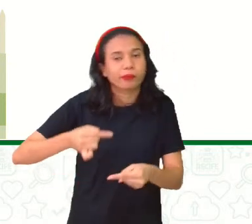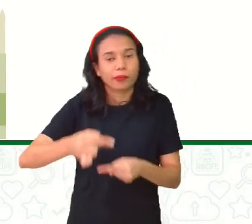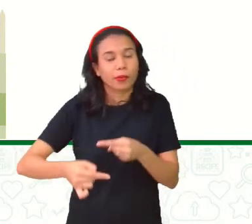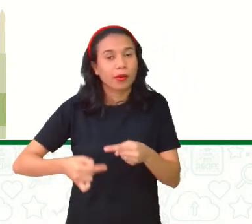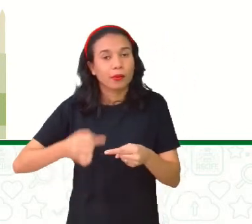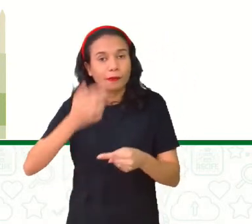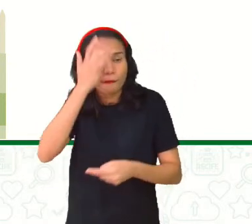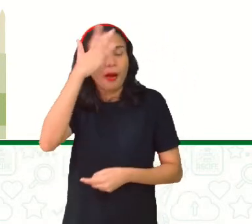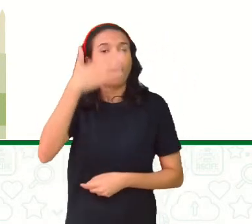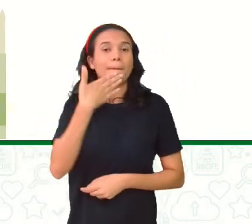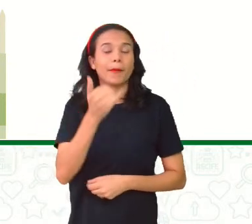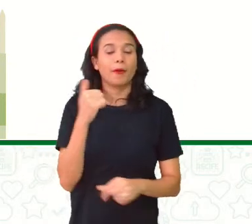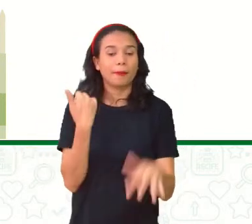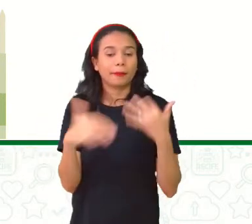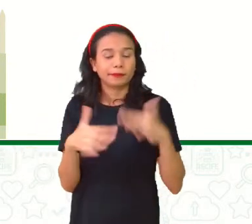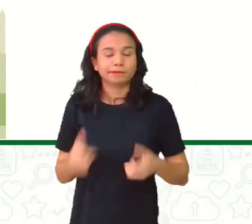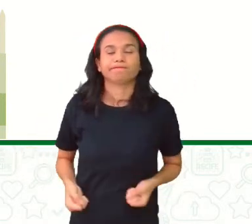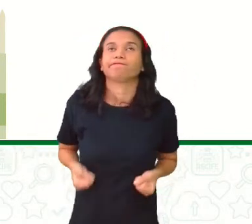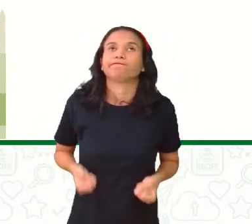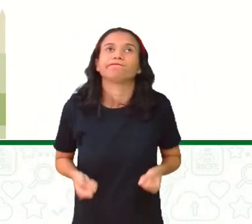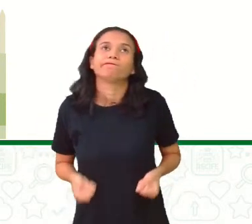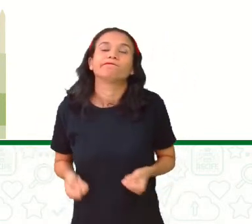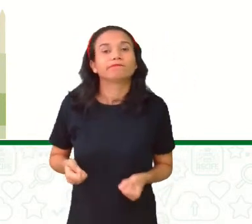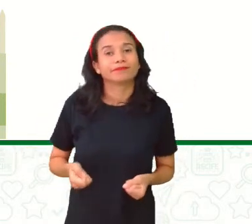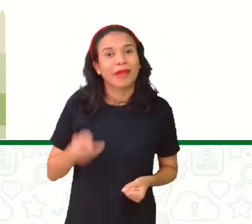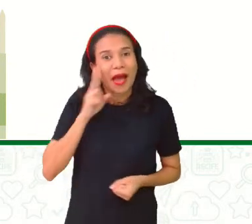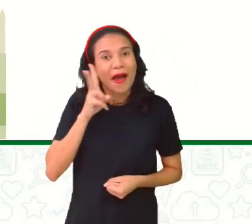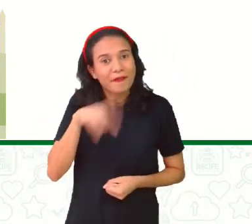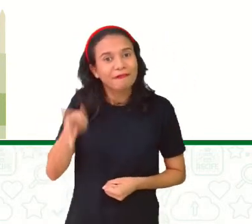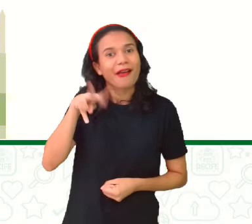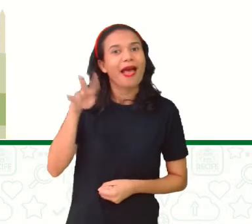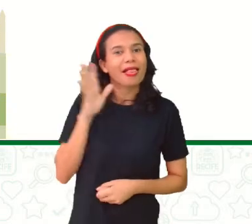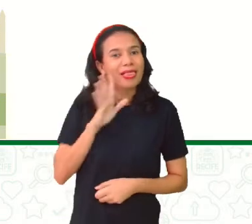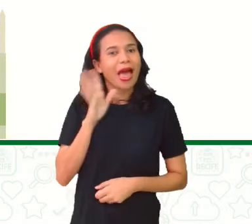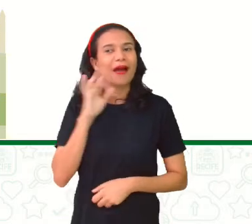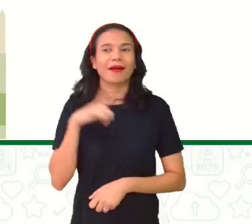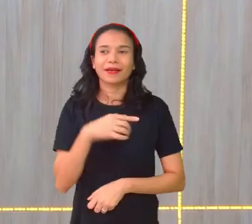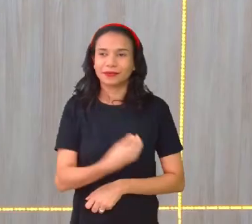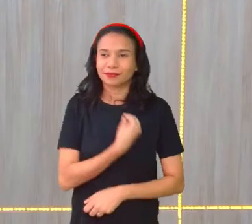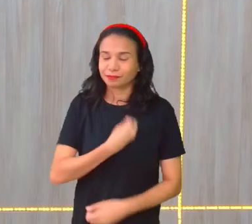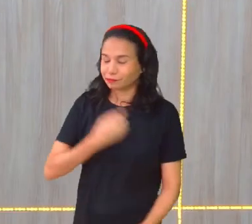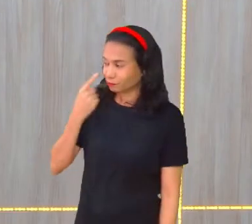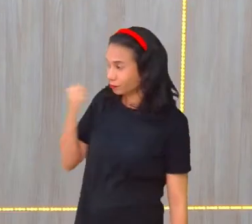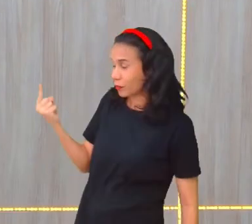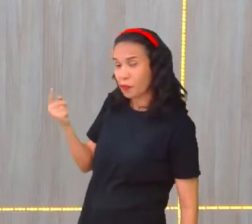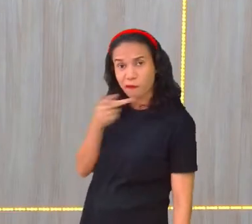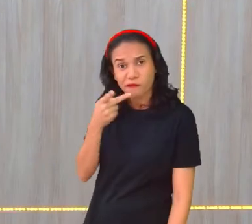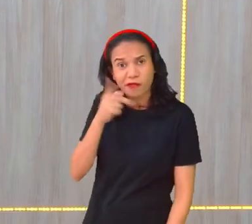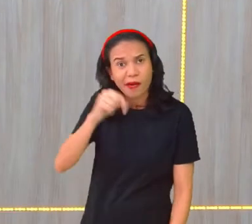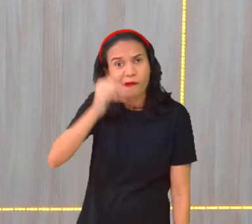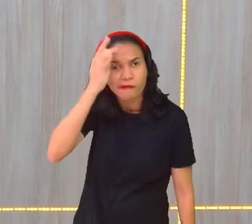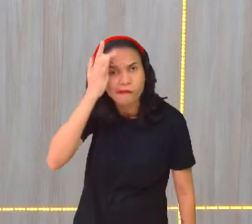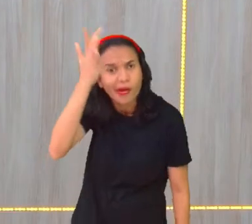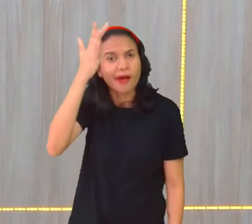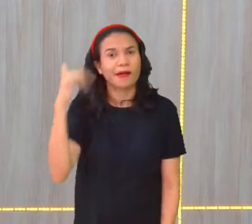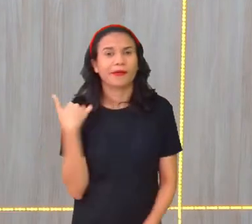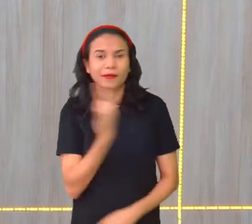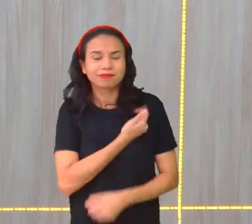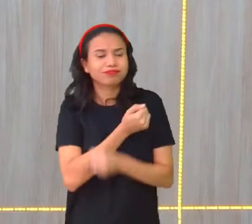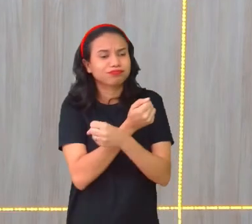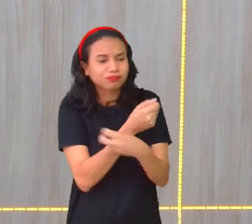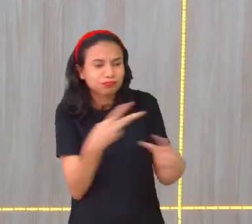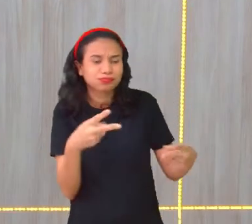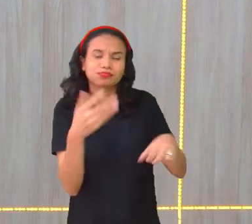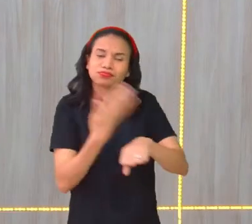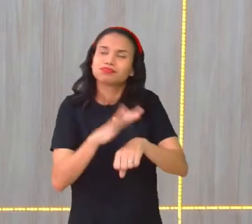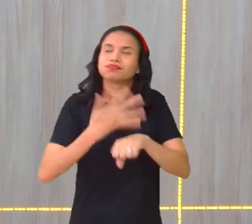apoio, facilitando esse movimento do carrinho. Vê que coisa legal, gente. Olha só, eu não disse a vocês que era fácil, que eram coisas que